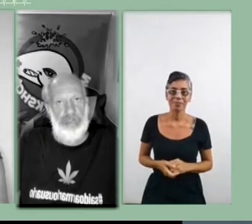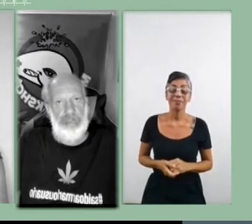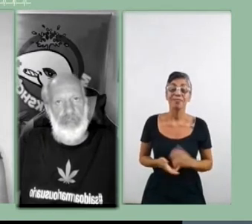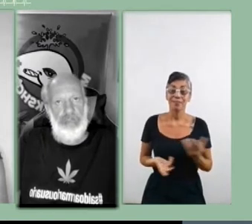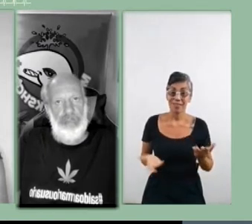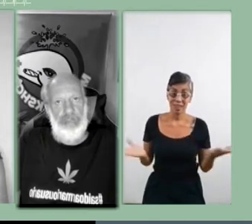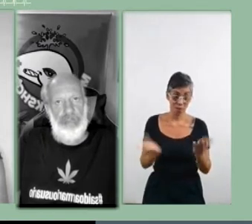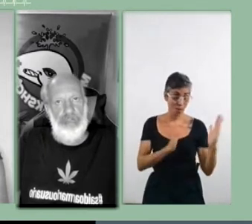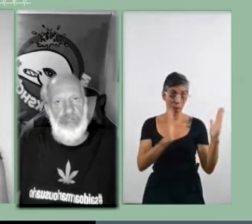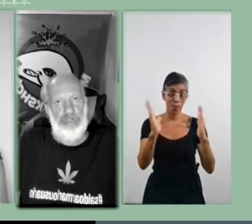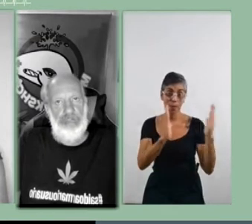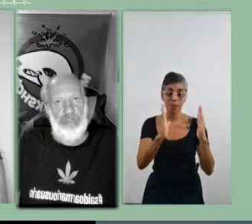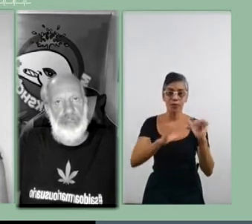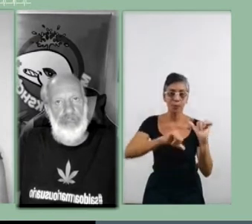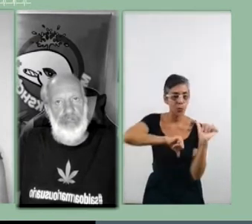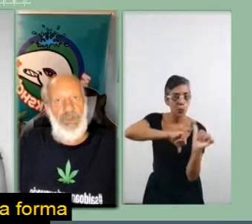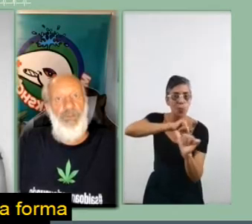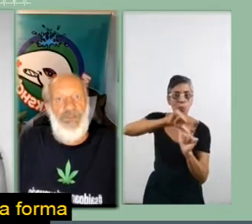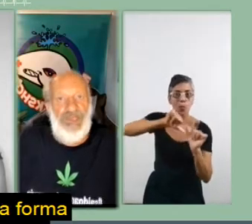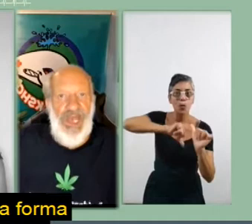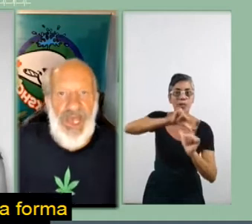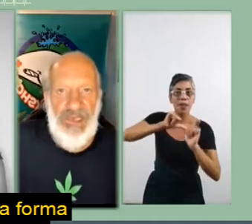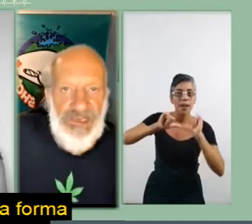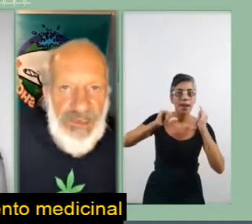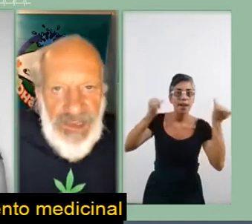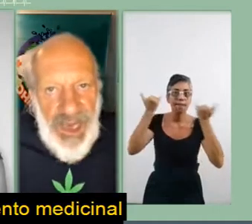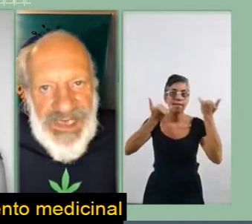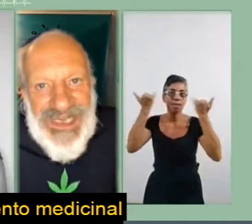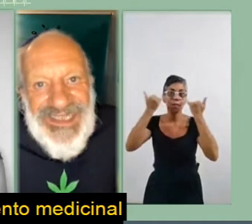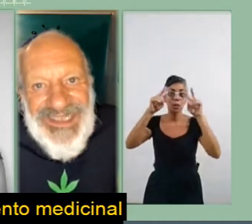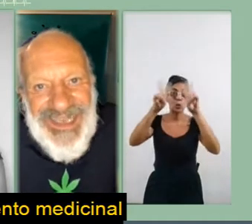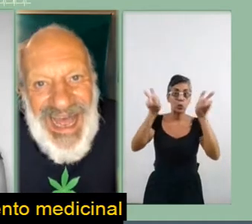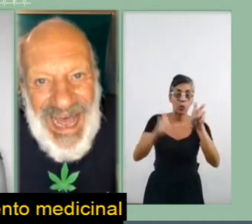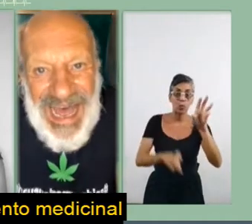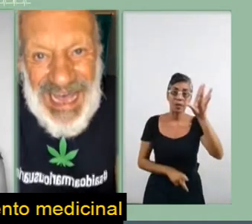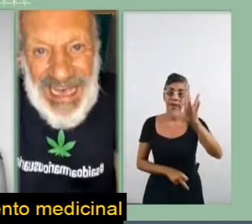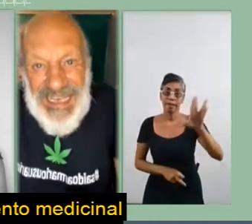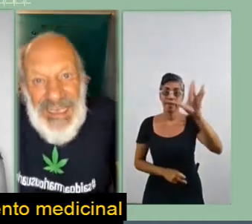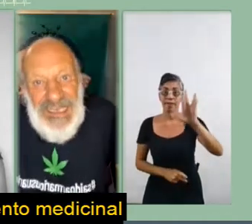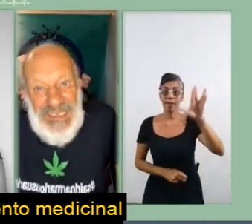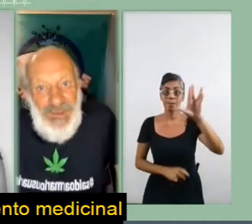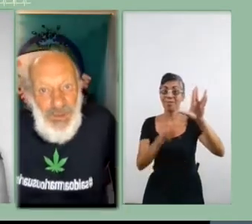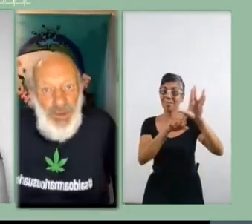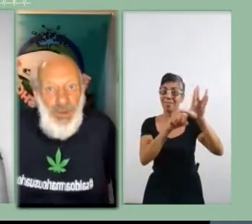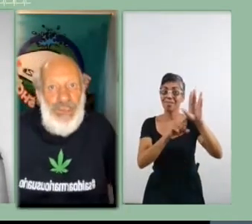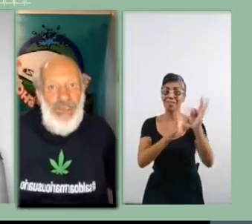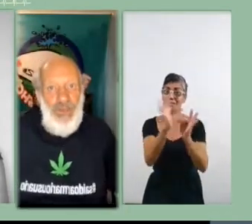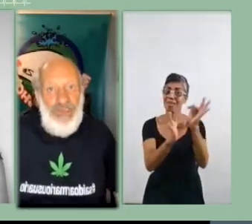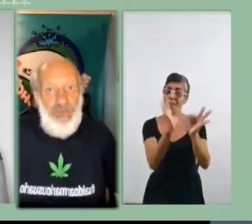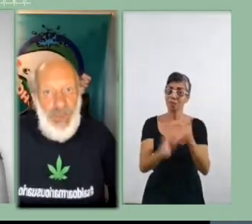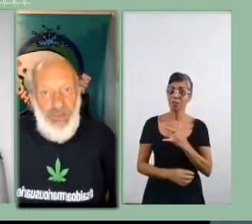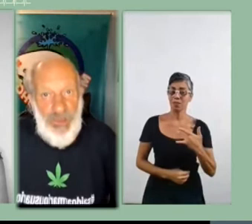essa informação sobre a cannabis numa forma de tratamento medicinal. A gente está arranhando todo